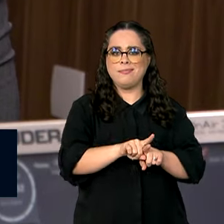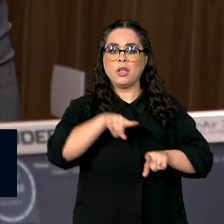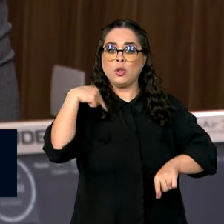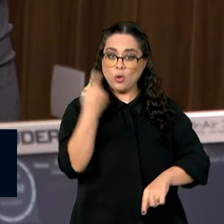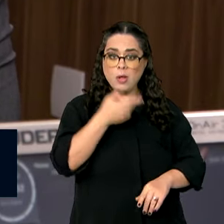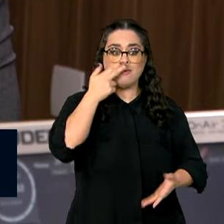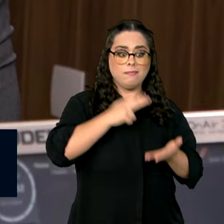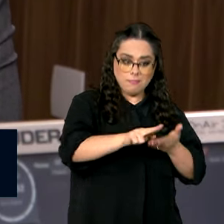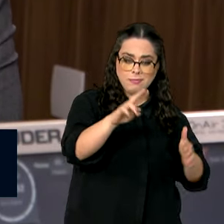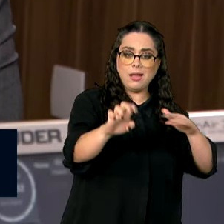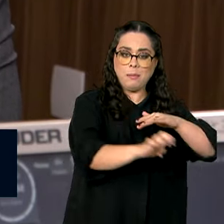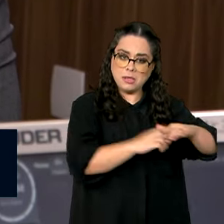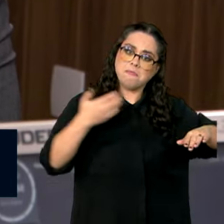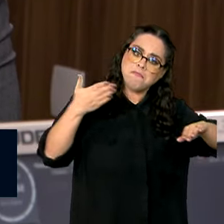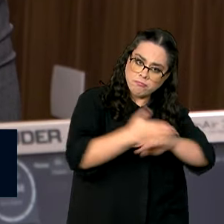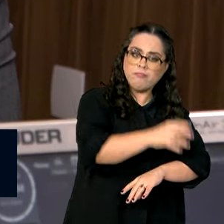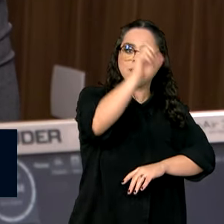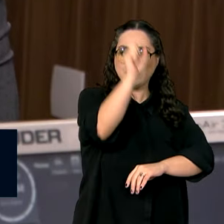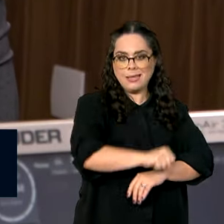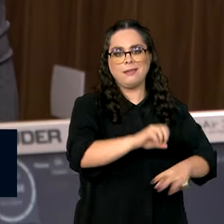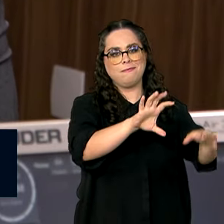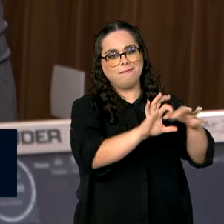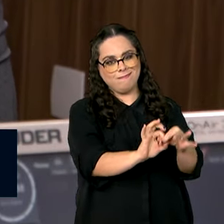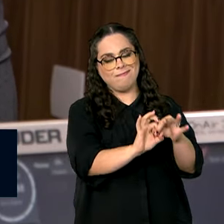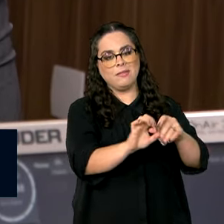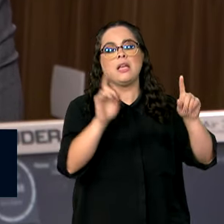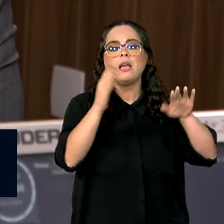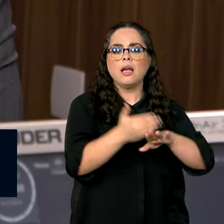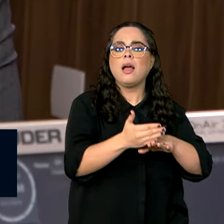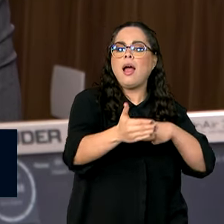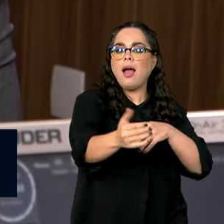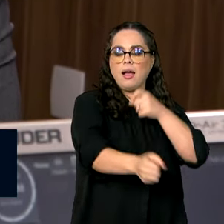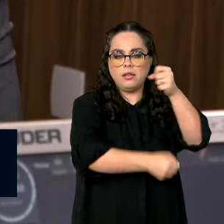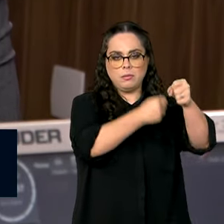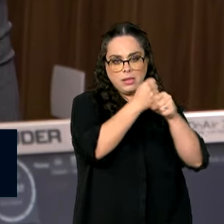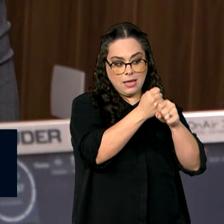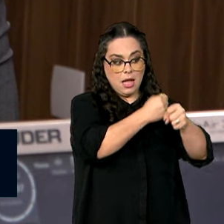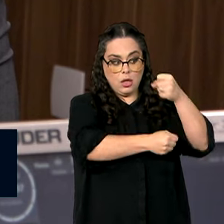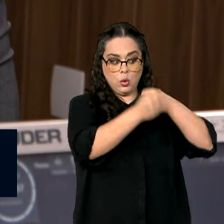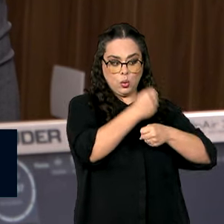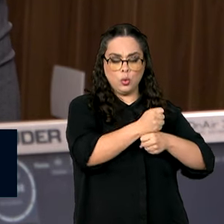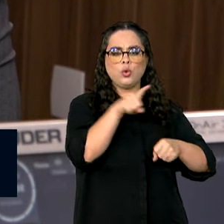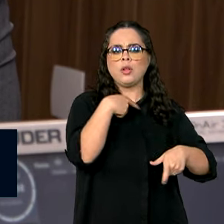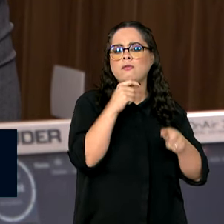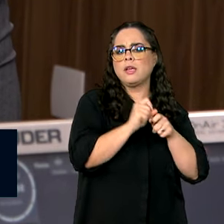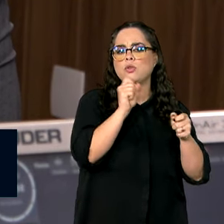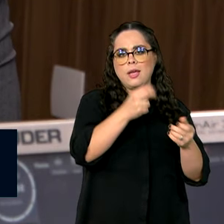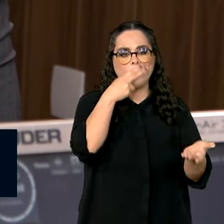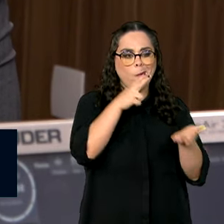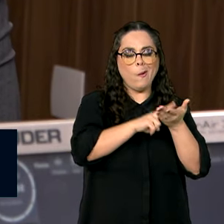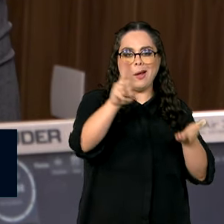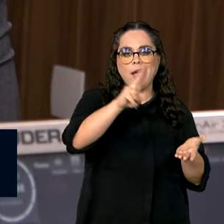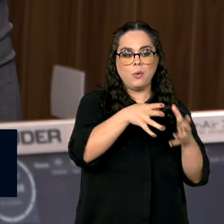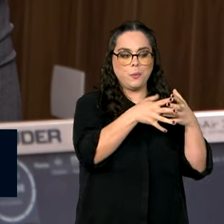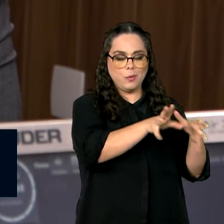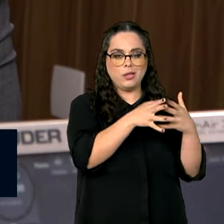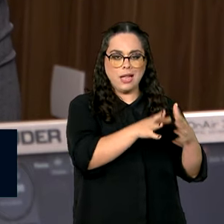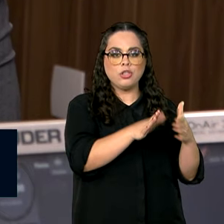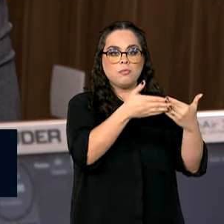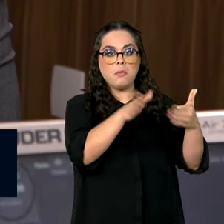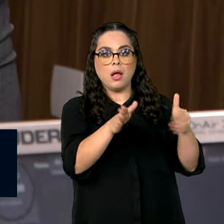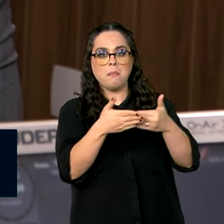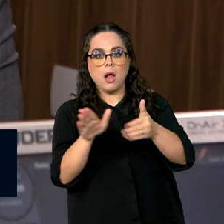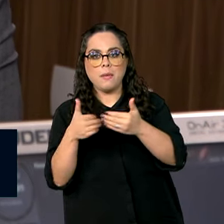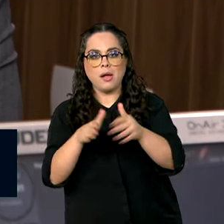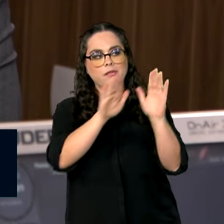precisa estar presente então nós já iniciamos o ano passado o que a gente chamou de Correios comunidade que é abertura de agência nessas nessas